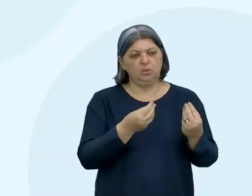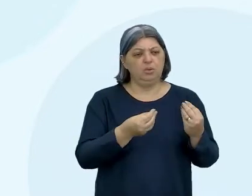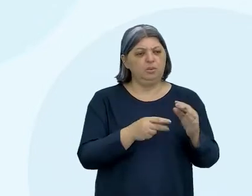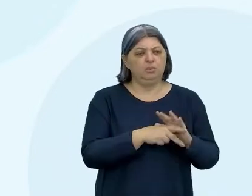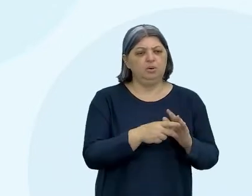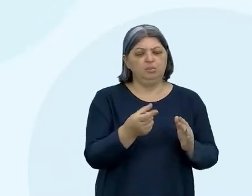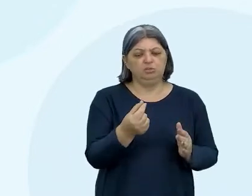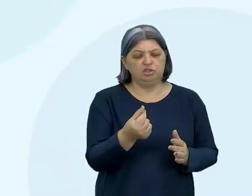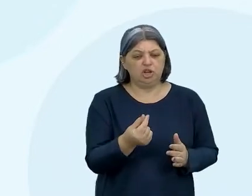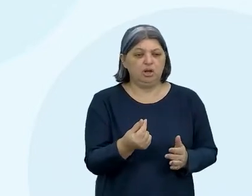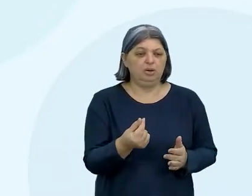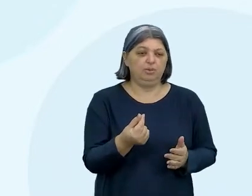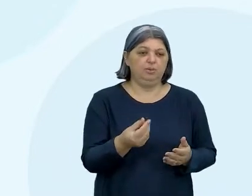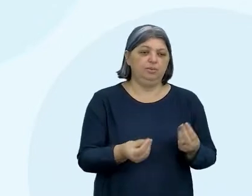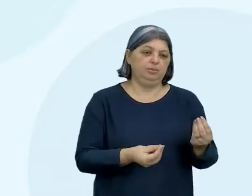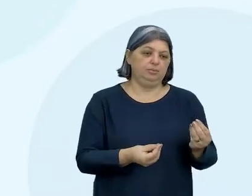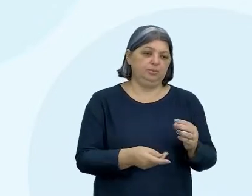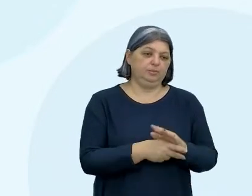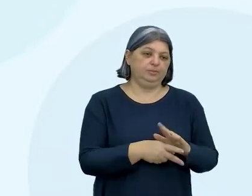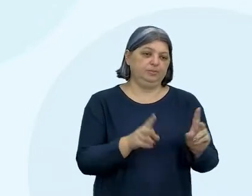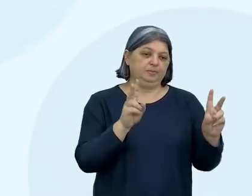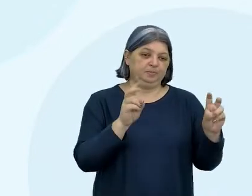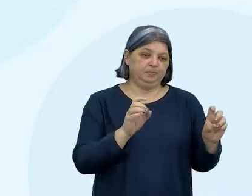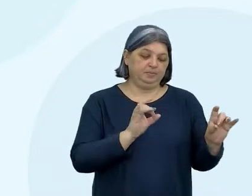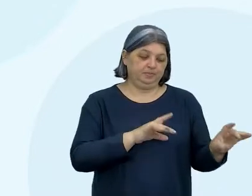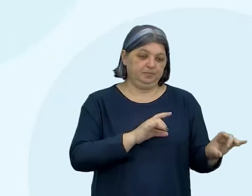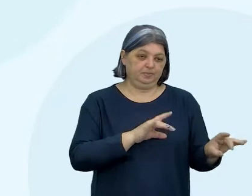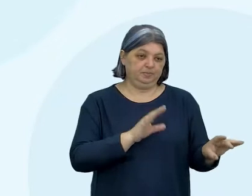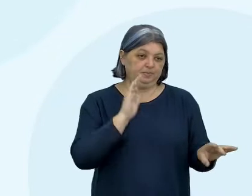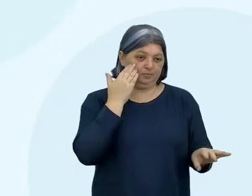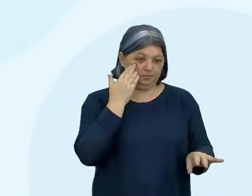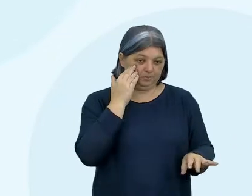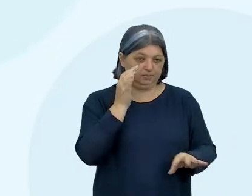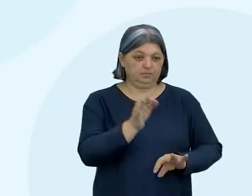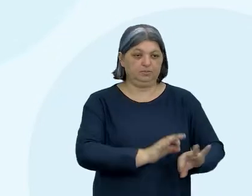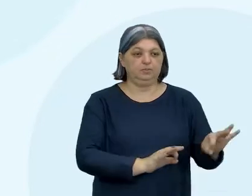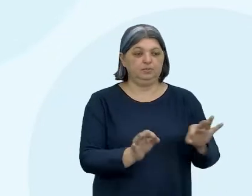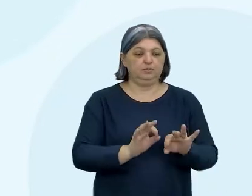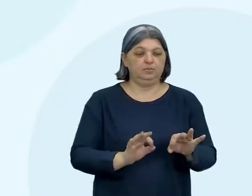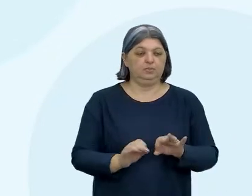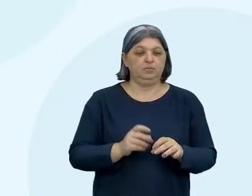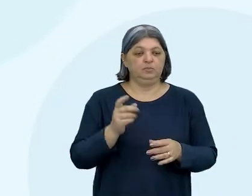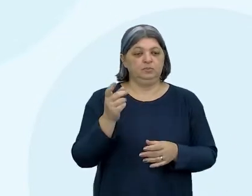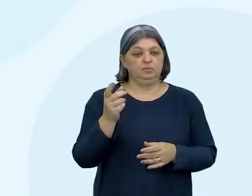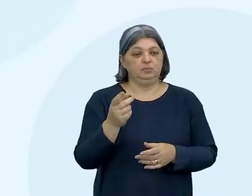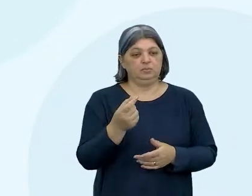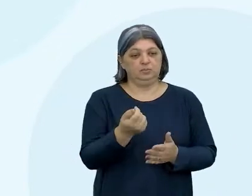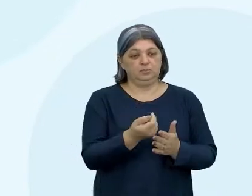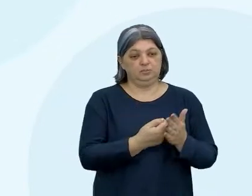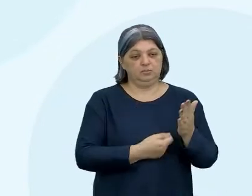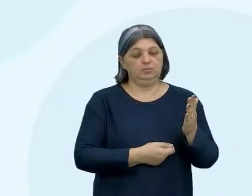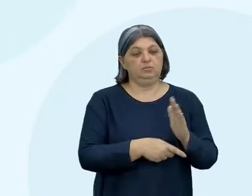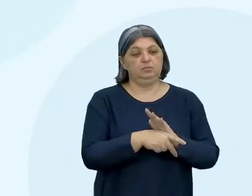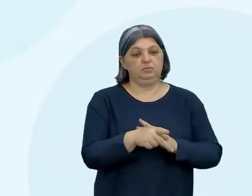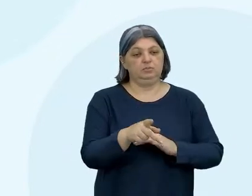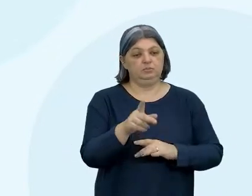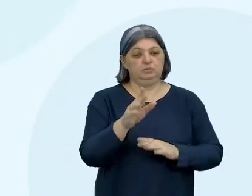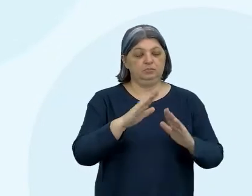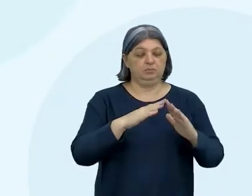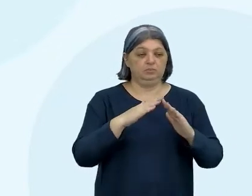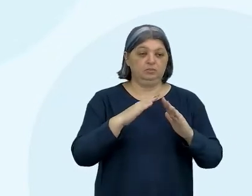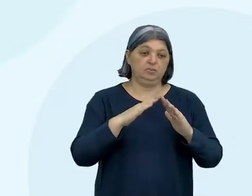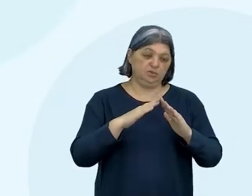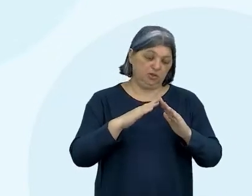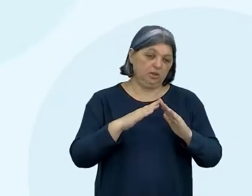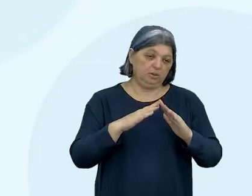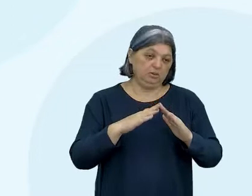mesmo, com o objetivo específico de compreender o planejamento do orçamento doméstico. Do